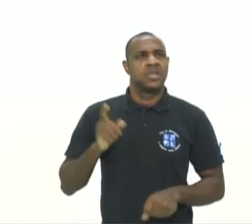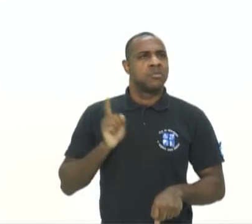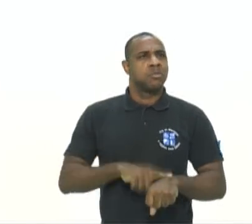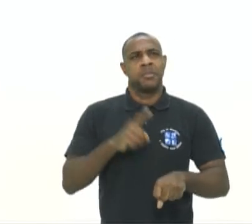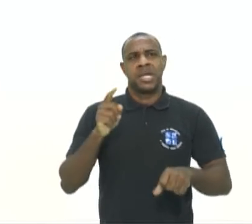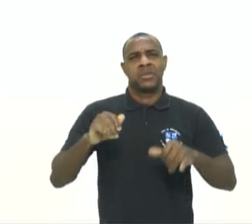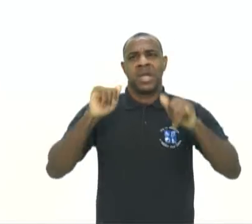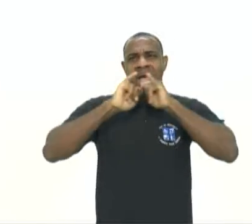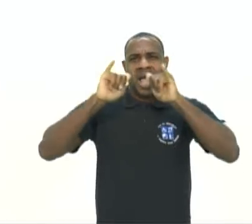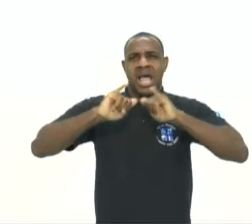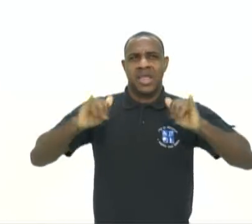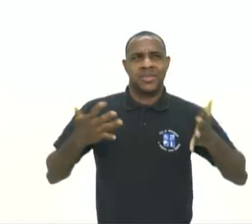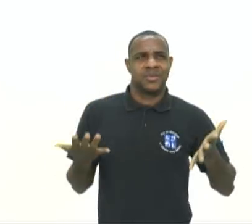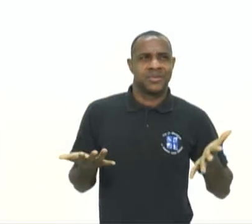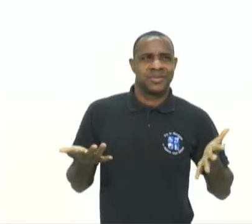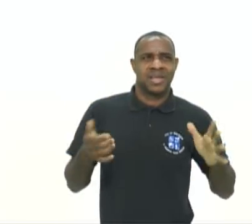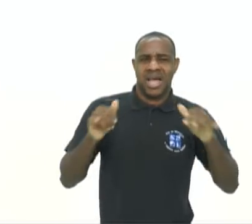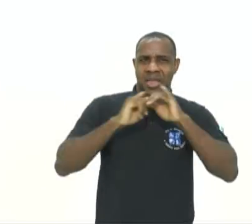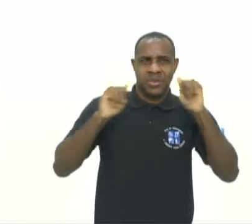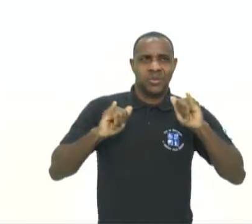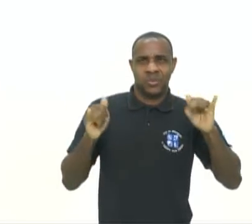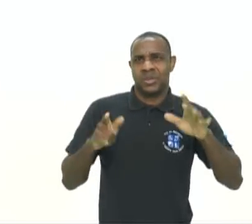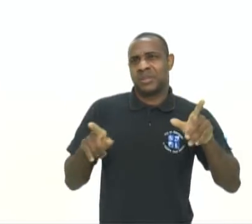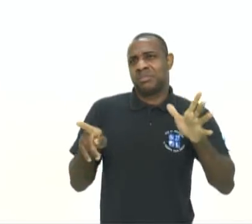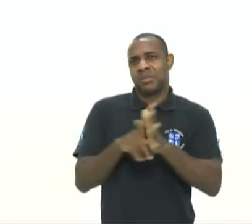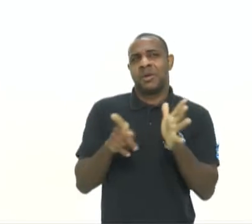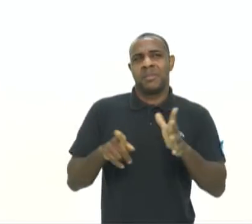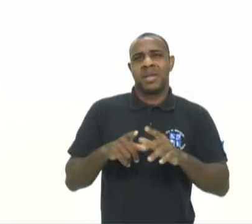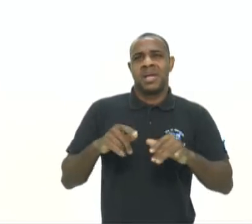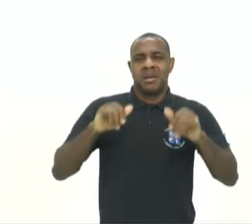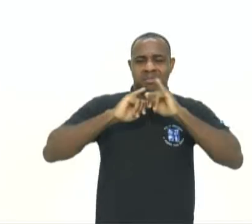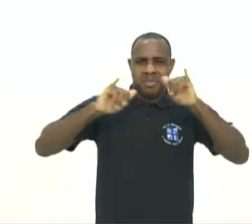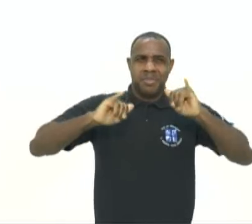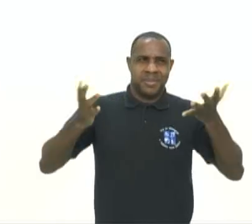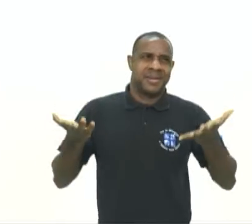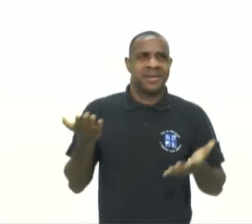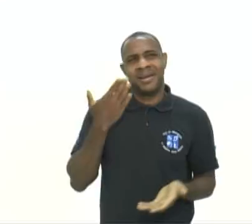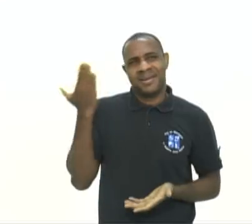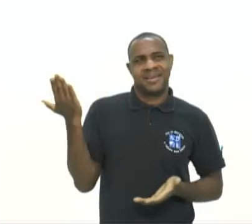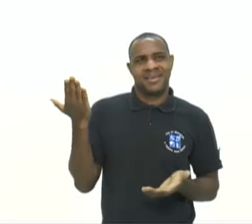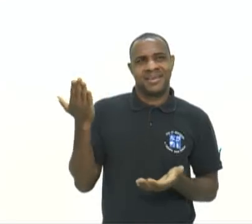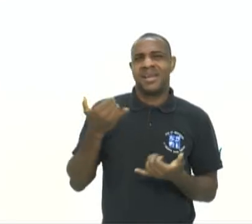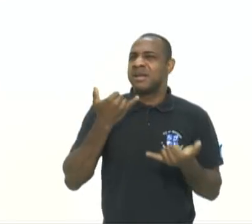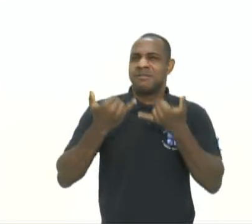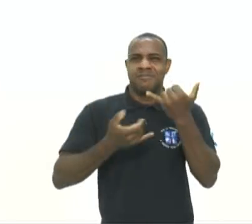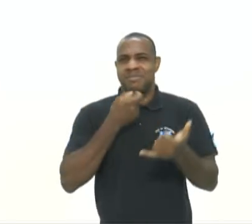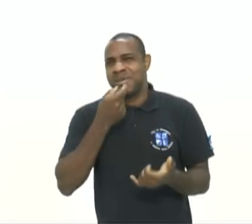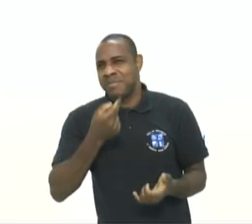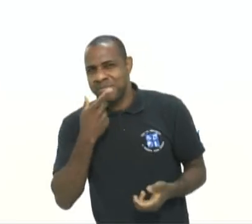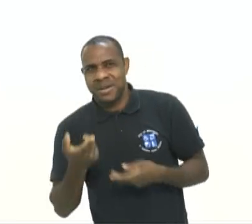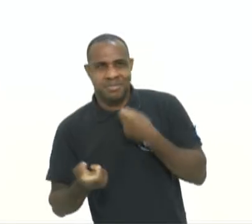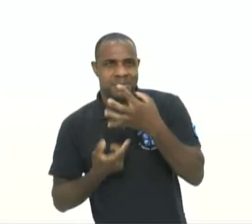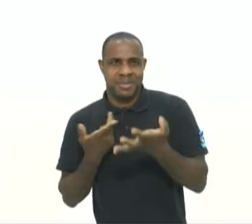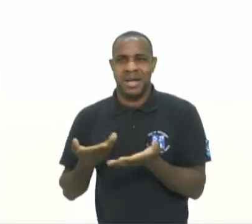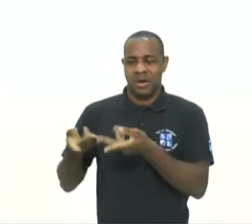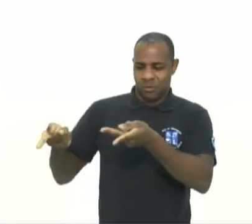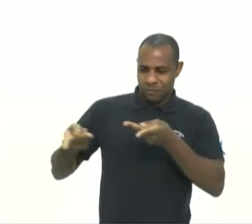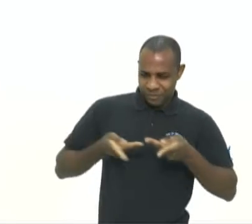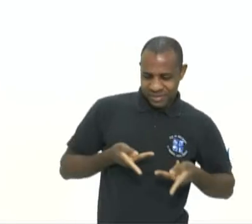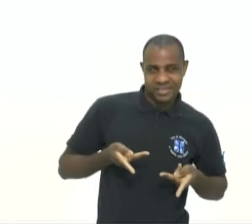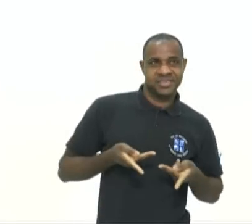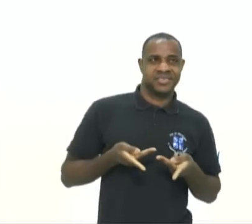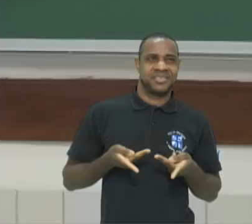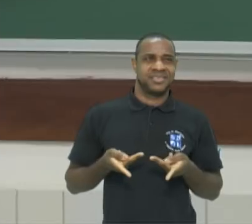da notícia, anúncios publicitários, charge, editorial, convite,